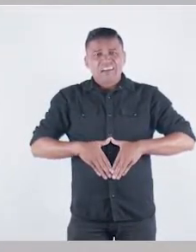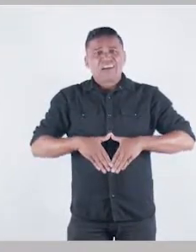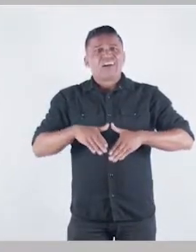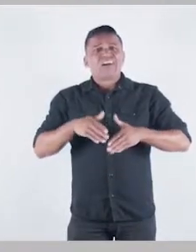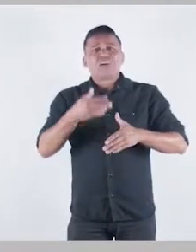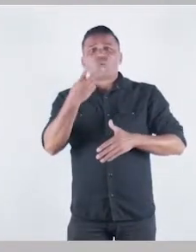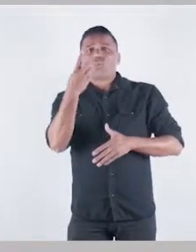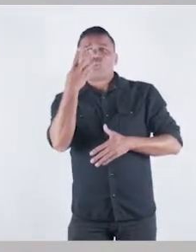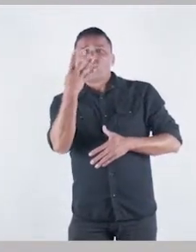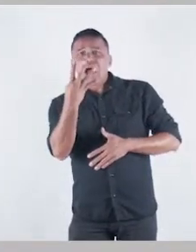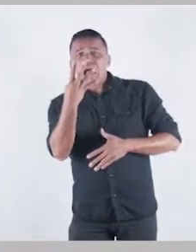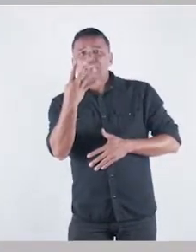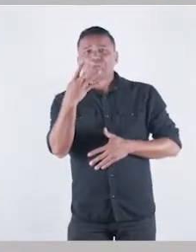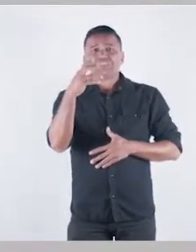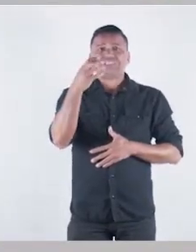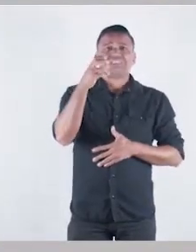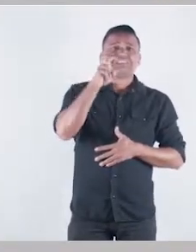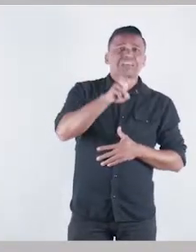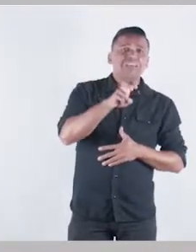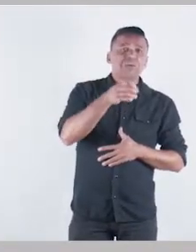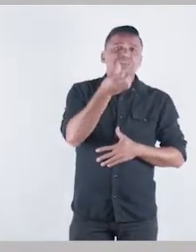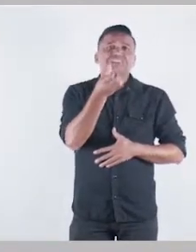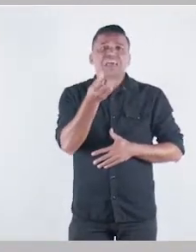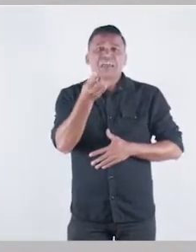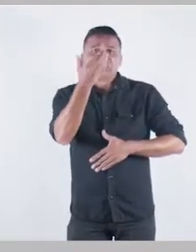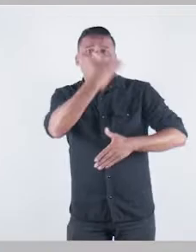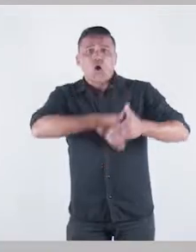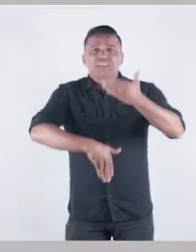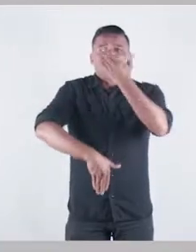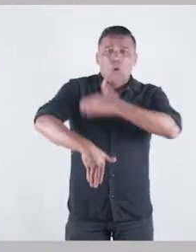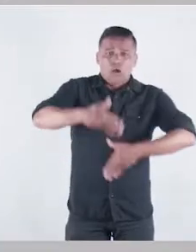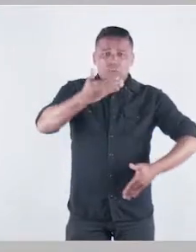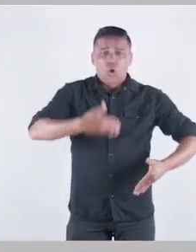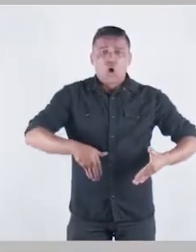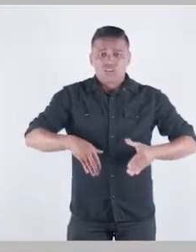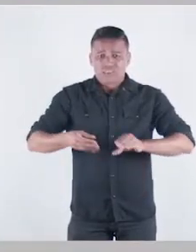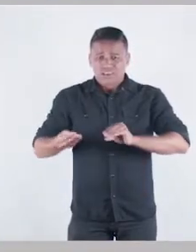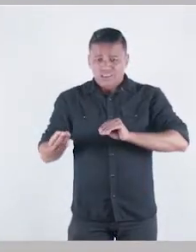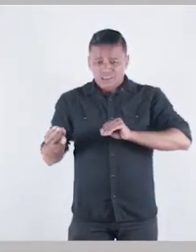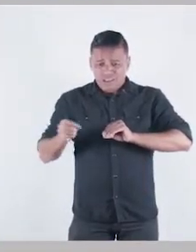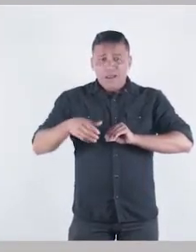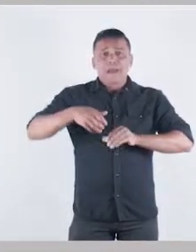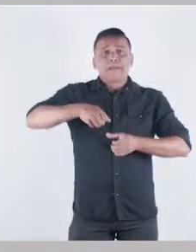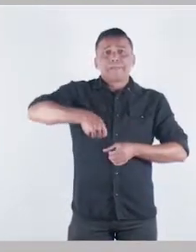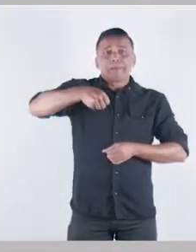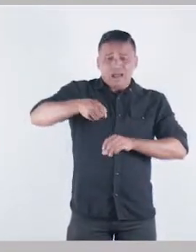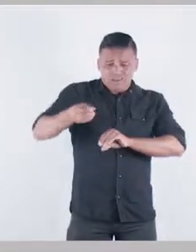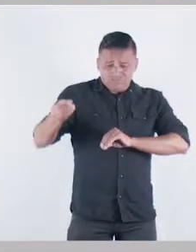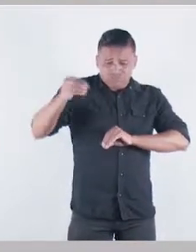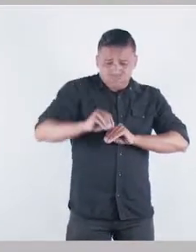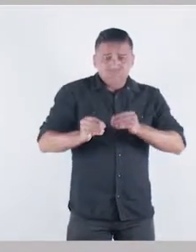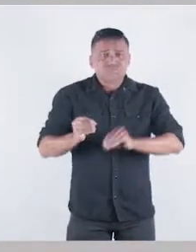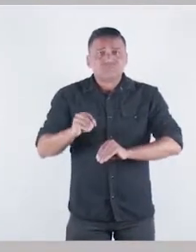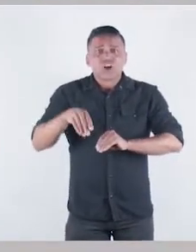4, 5, 6 pedaços e embalado numa mala.